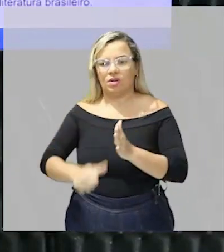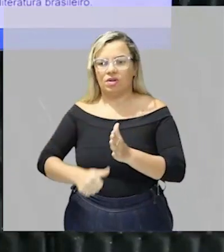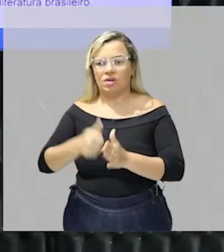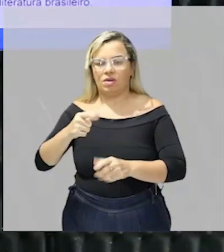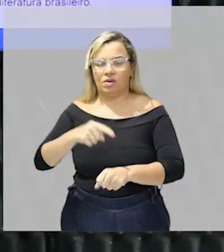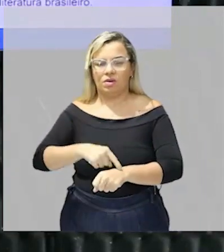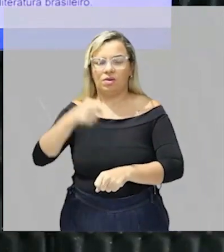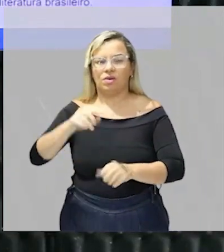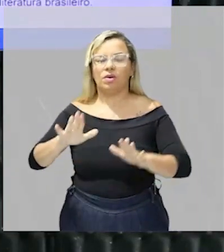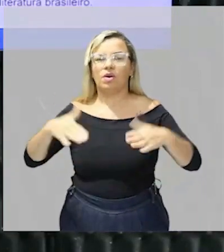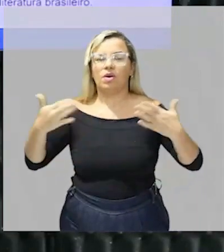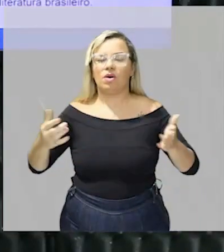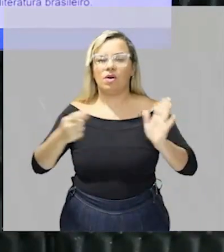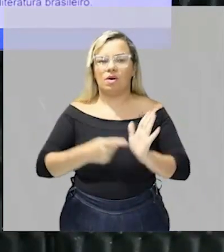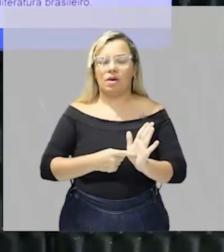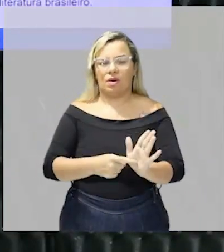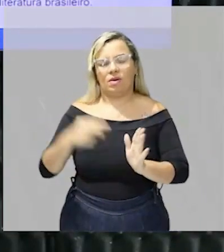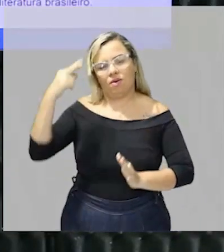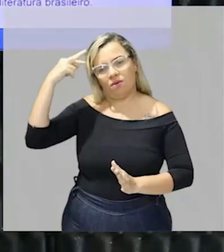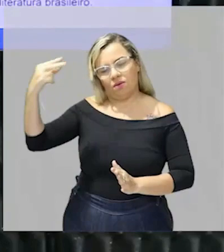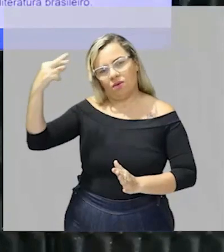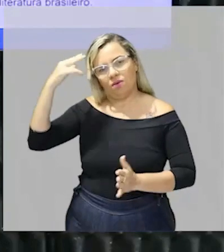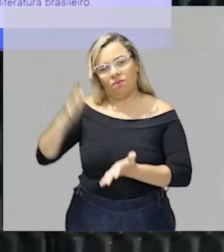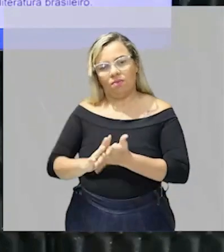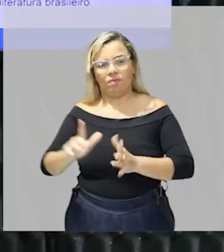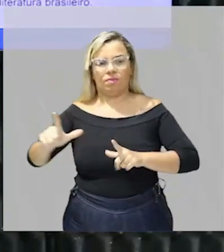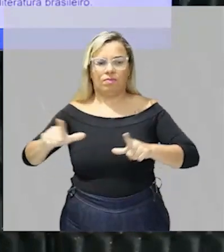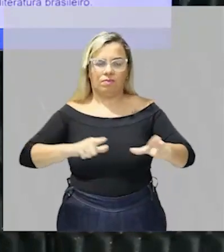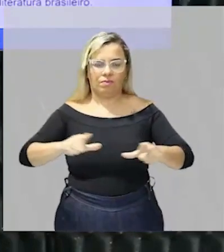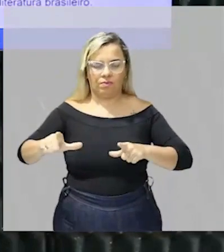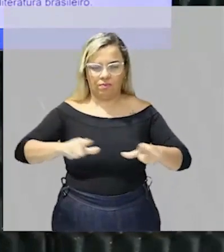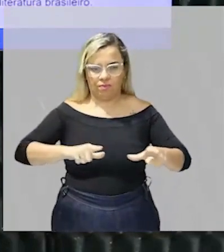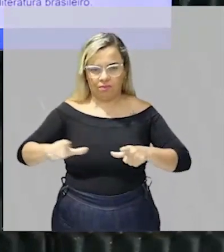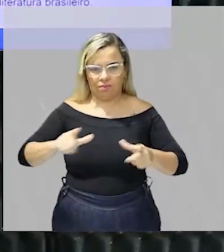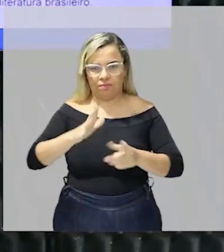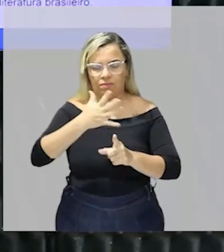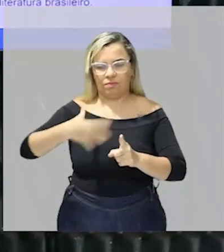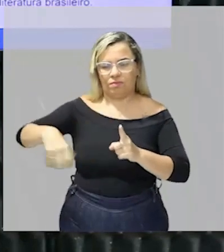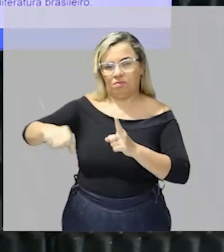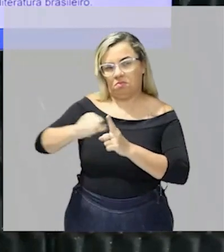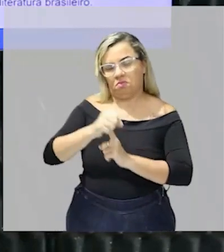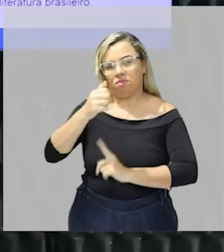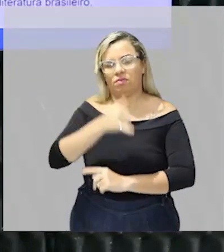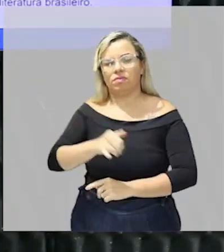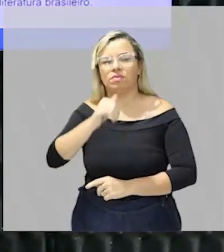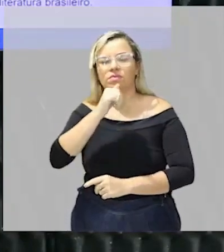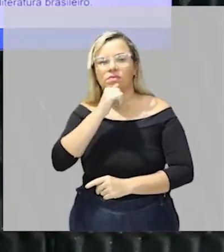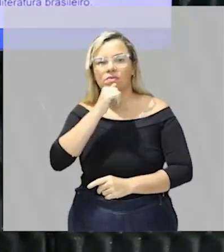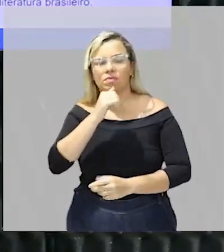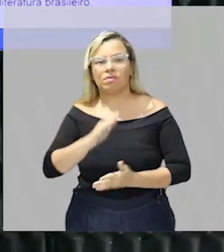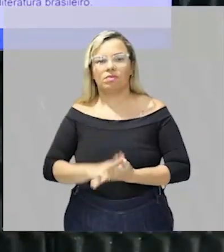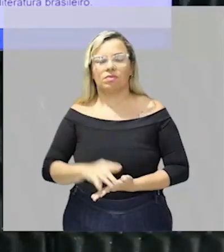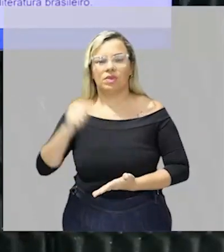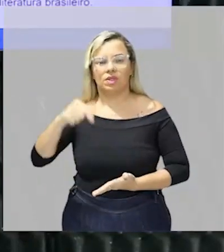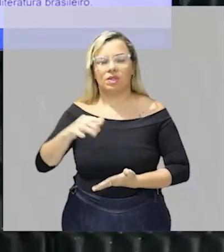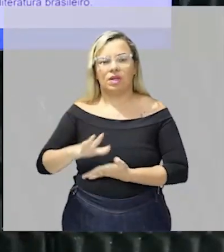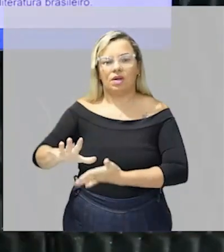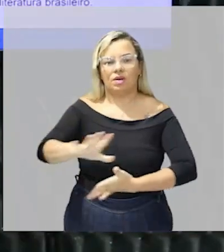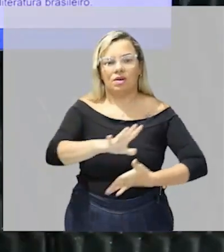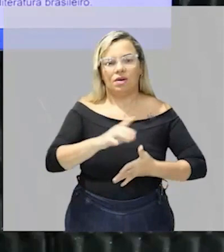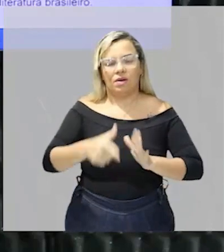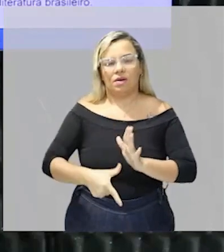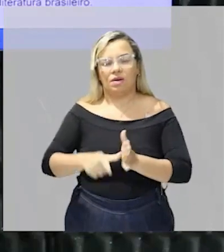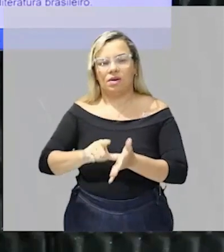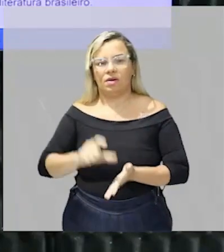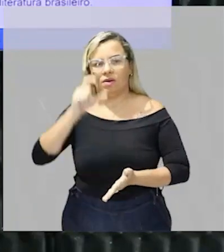olha, os historiadores que trabalham com essas sociedades, por exemplo, da América pré-colombiana,